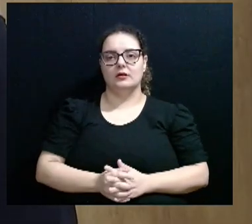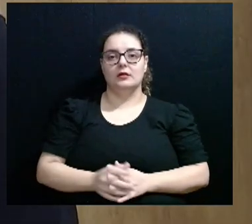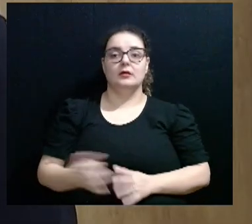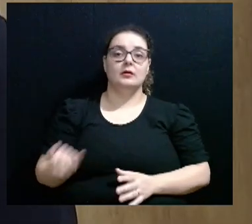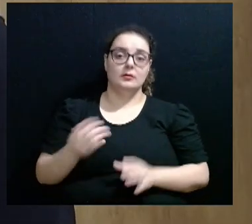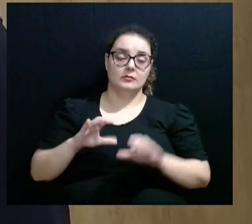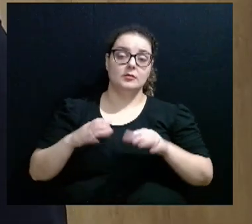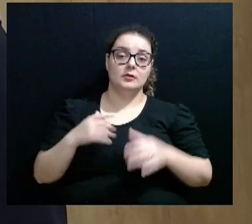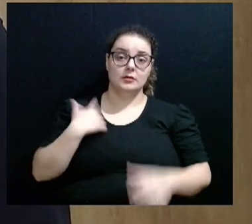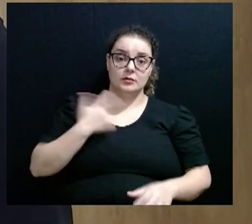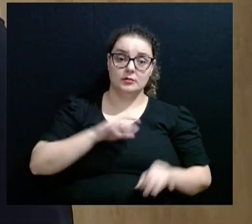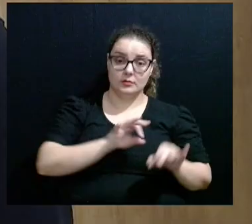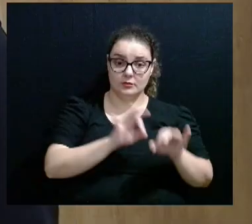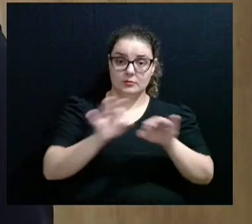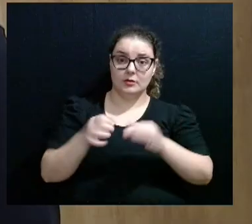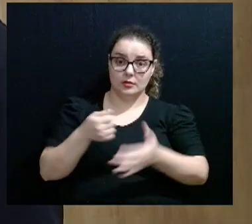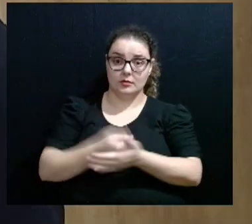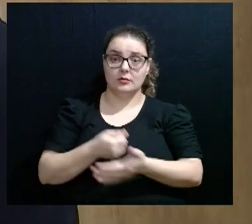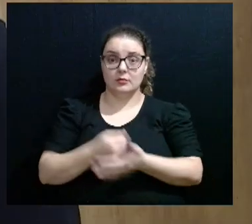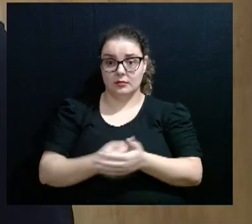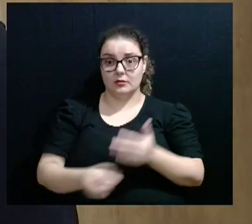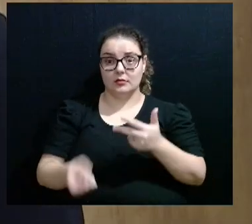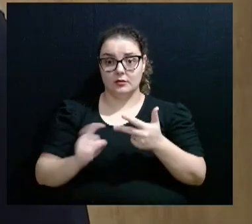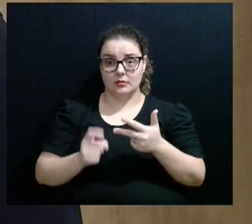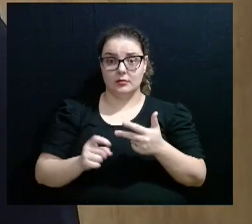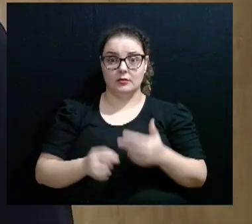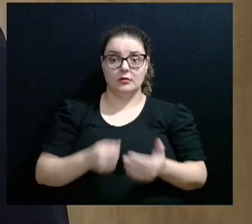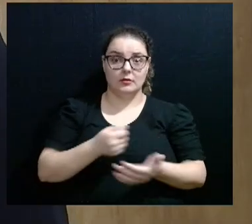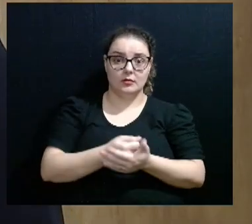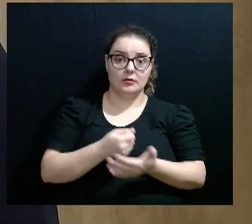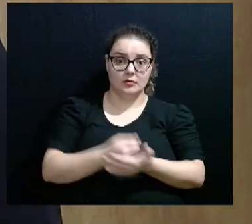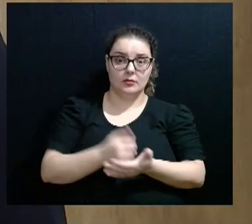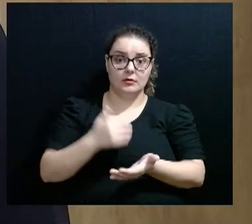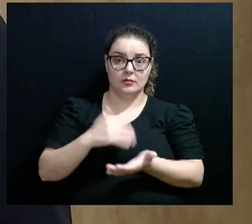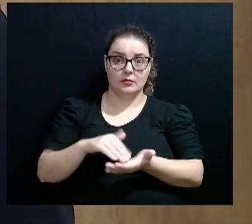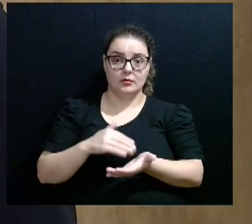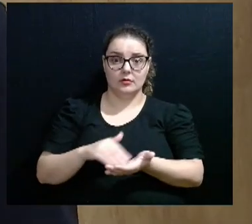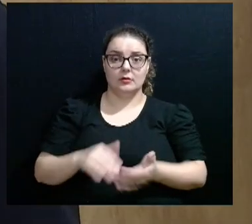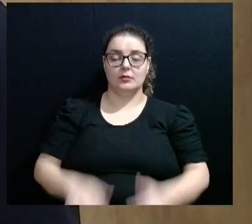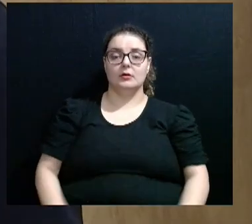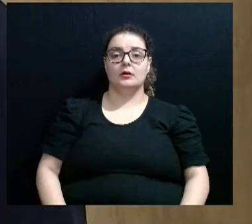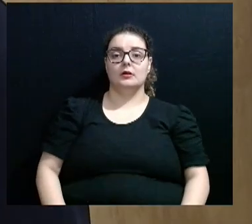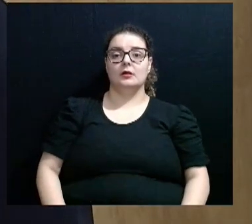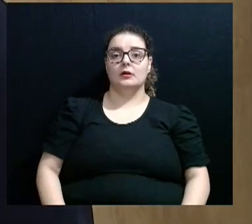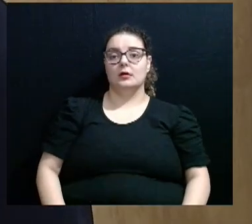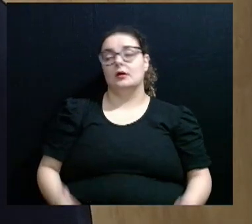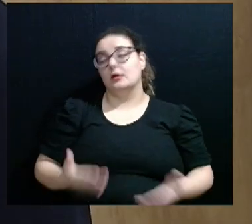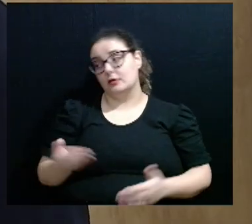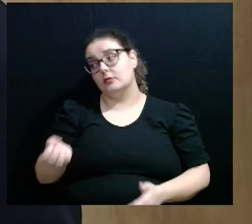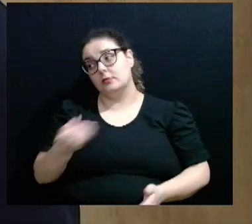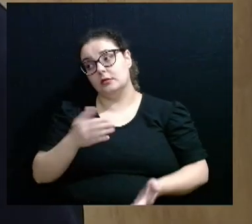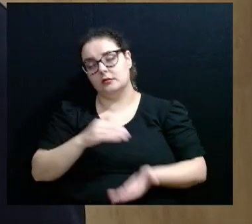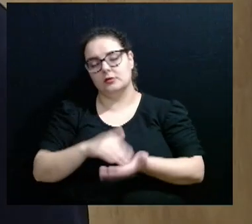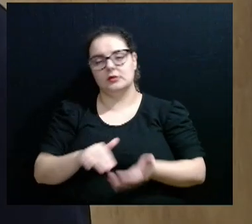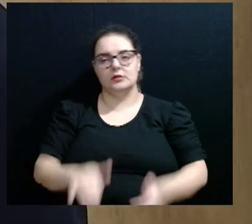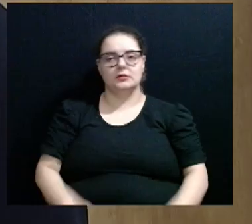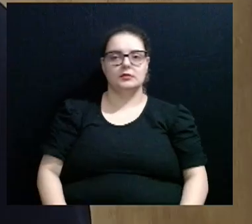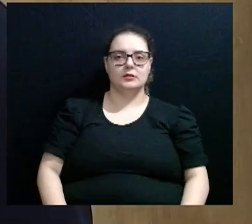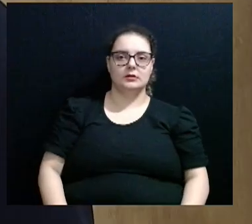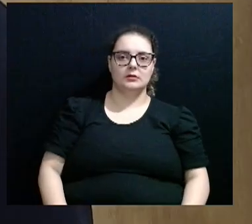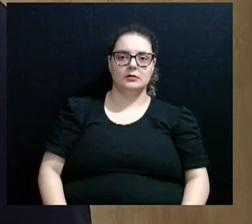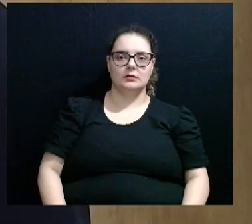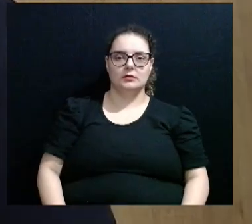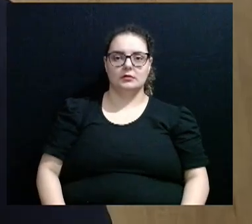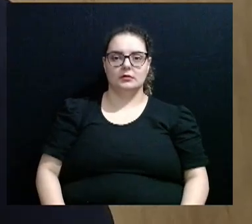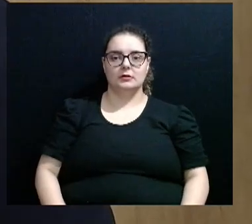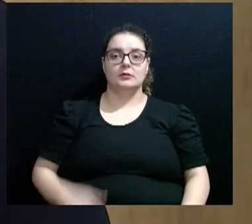acompanhar e cobrar o executivo, cobrar que era o secretário Tadeu, agora é a secretária nova, né? Então a gente tem um trabalho muito bom assim com